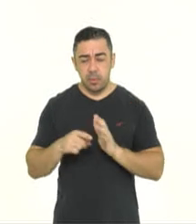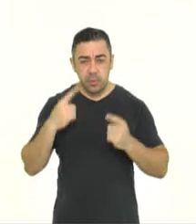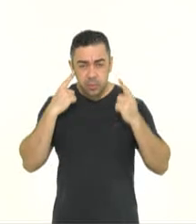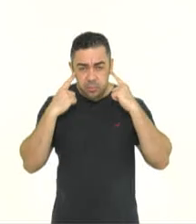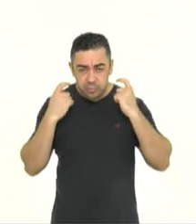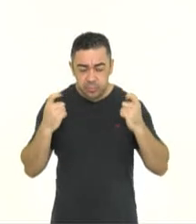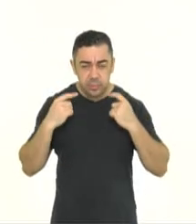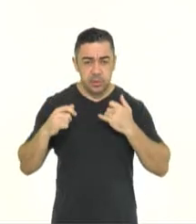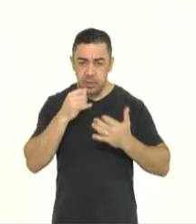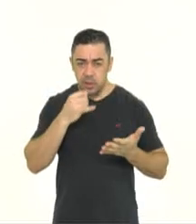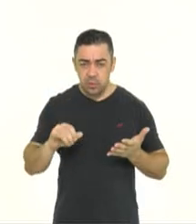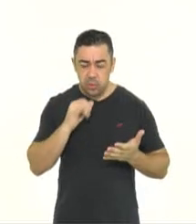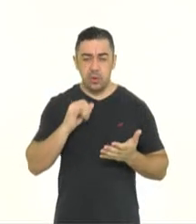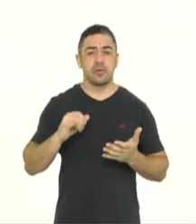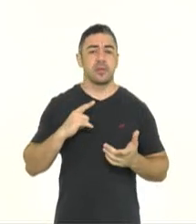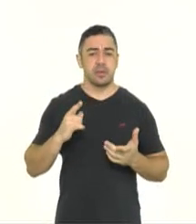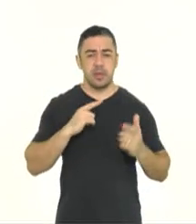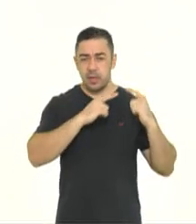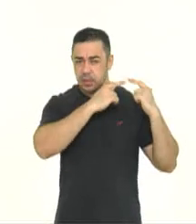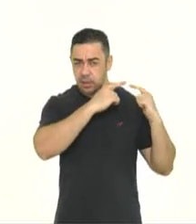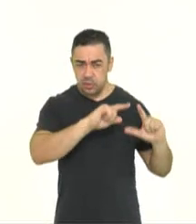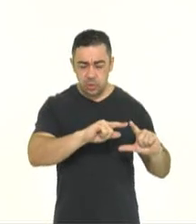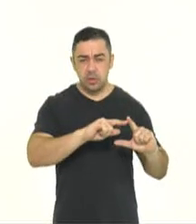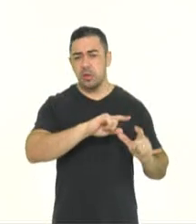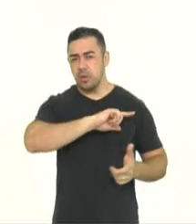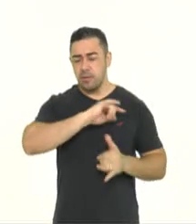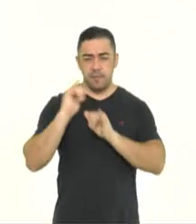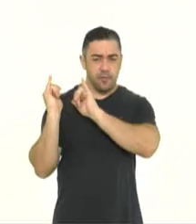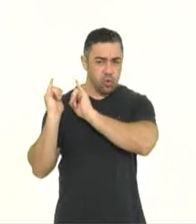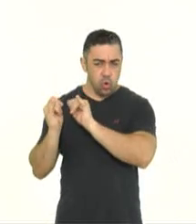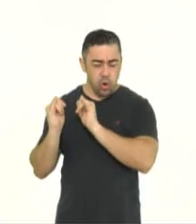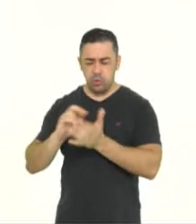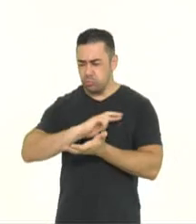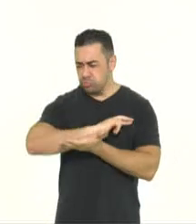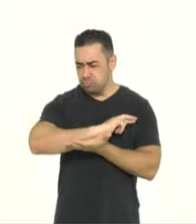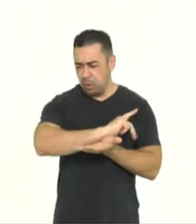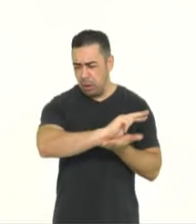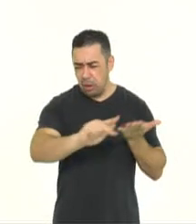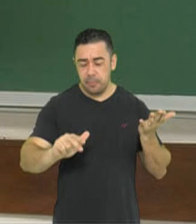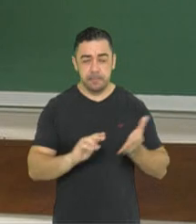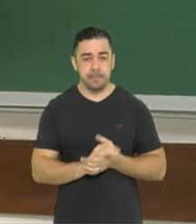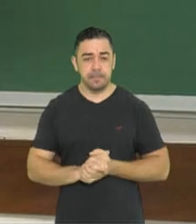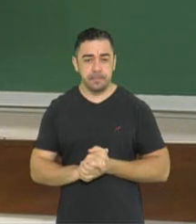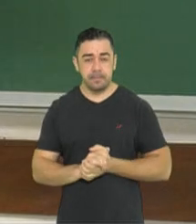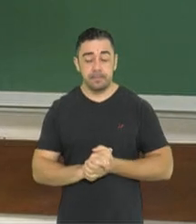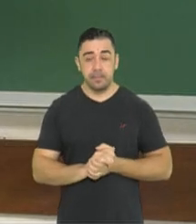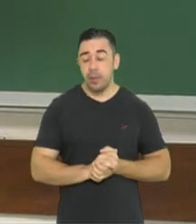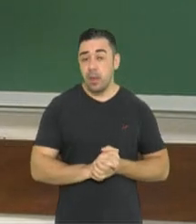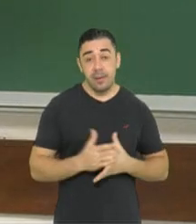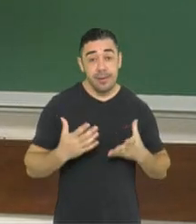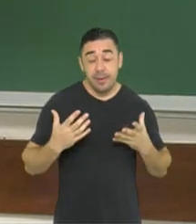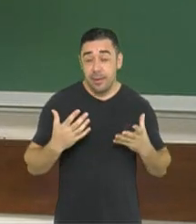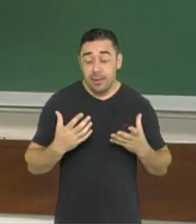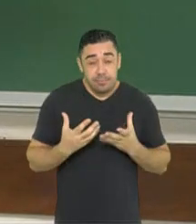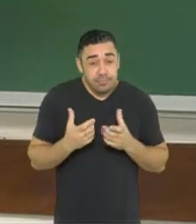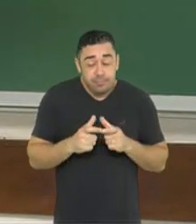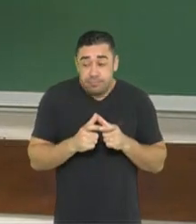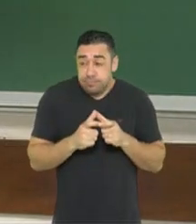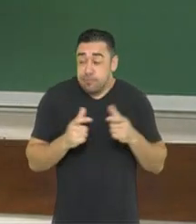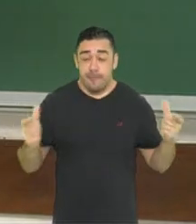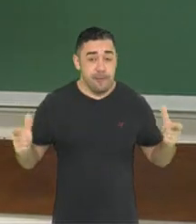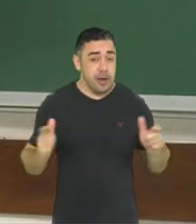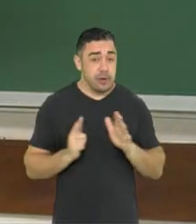música clássica, música folclórica, entre outros. Então a gente tem uma amplitude enorme de